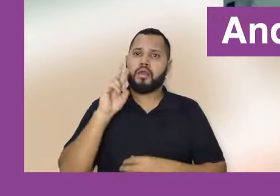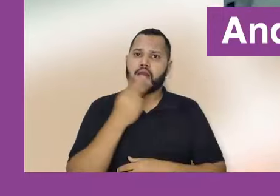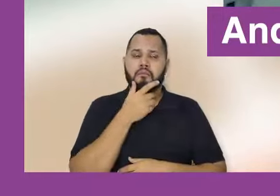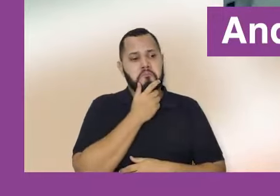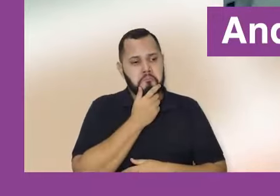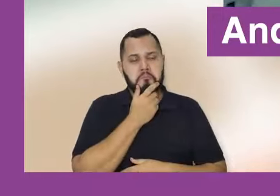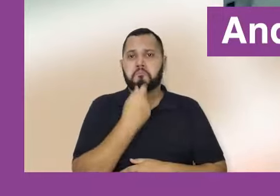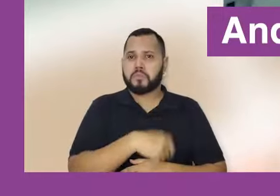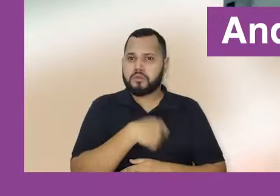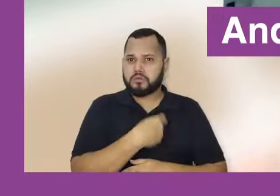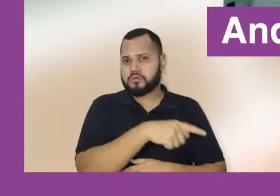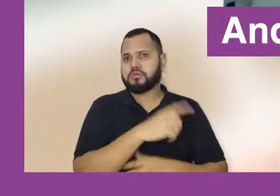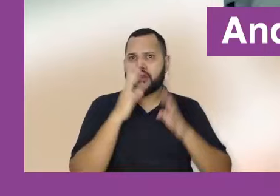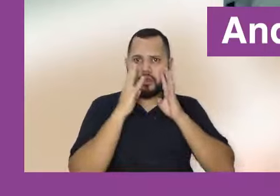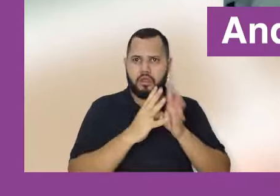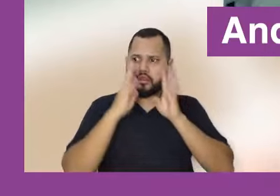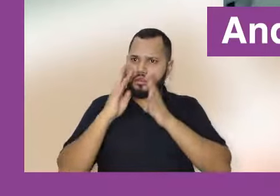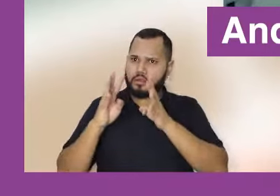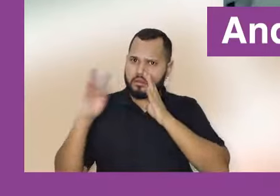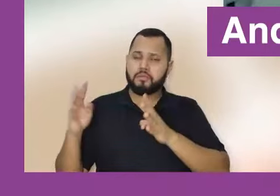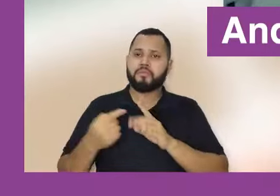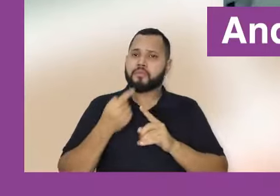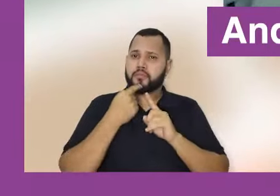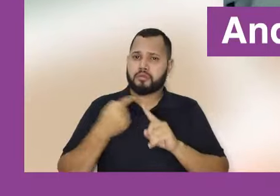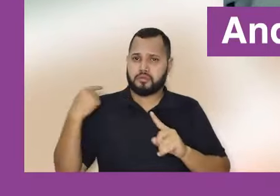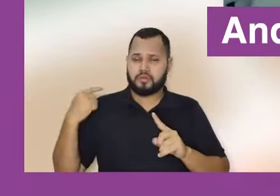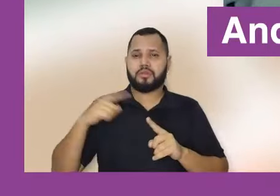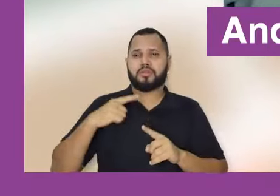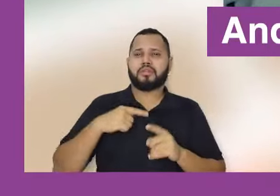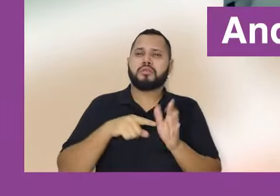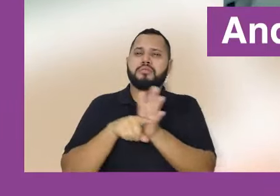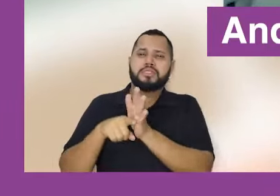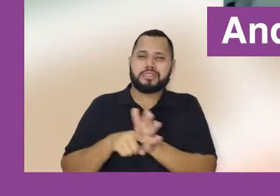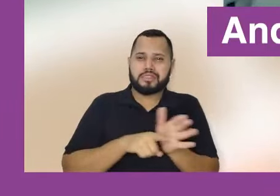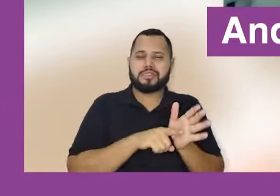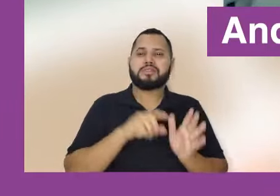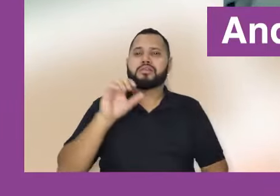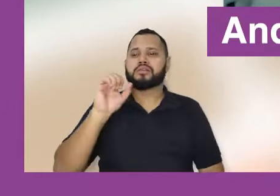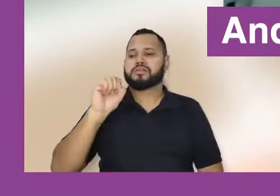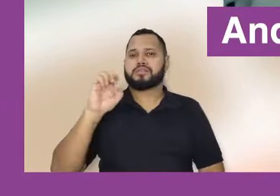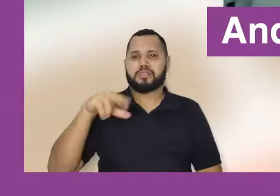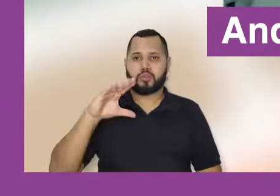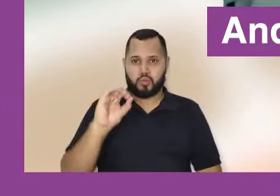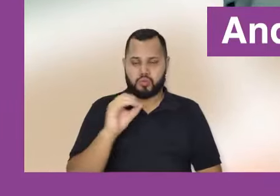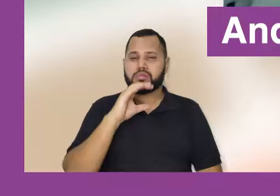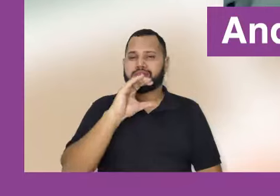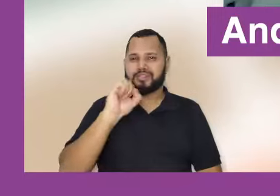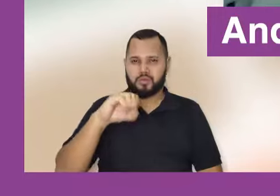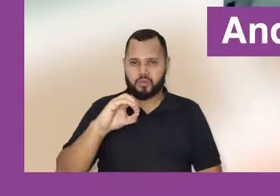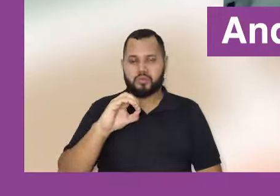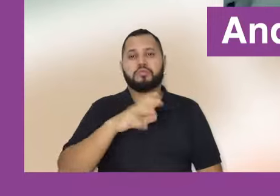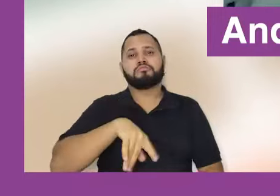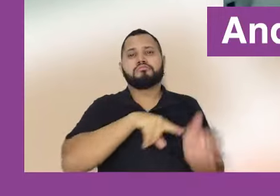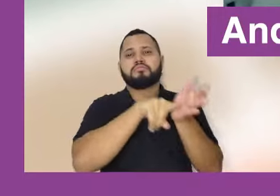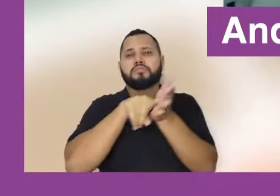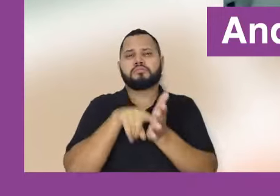RH necessidades que a gente tinha a gente fez recentemente um senso na companhia inteira né com a perna inteira a gente tá falando